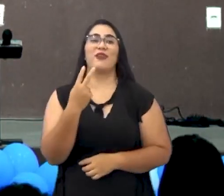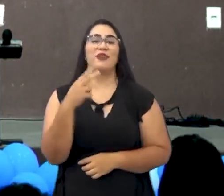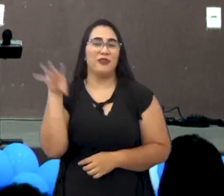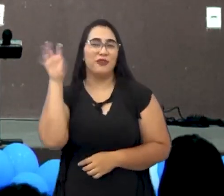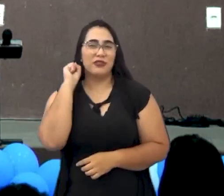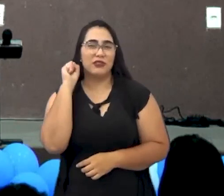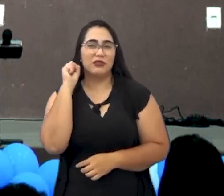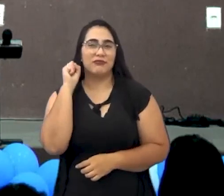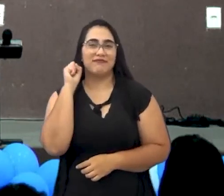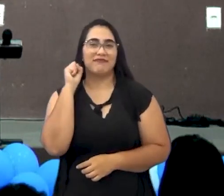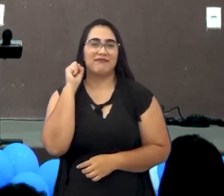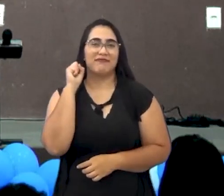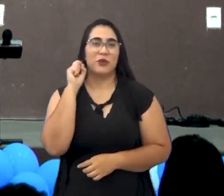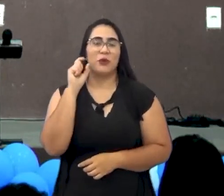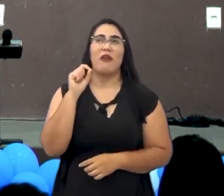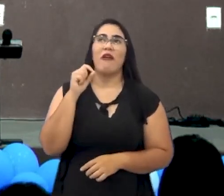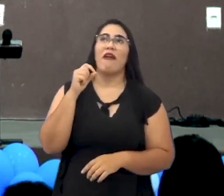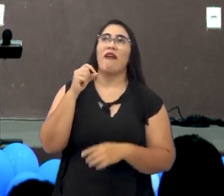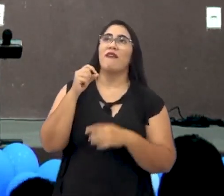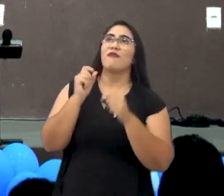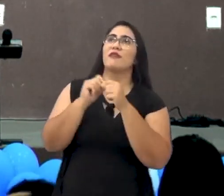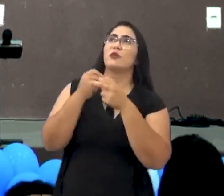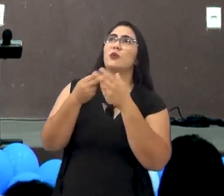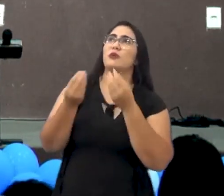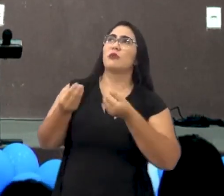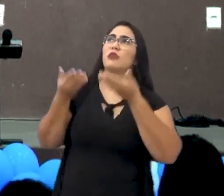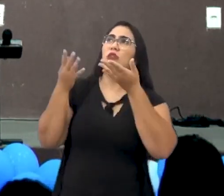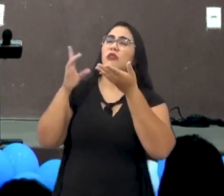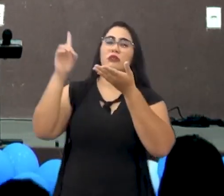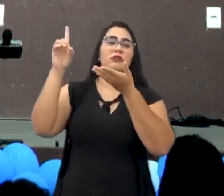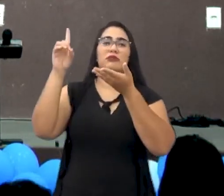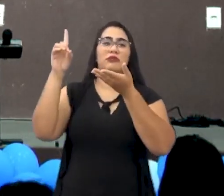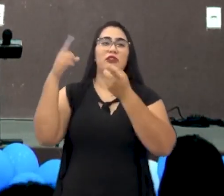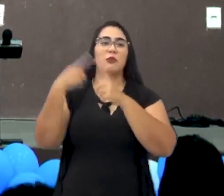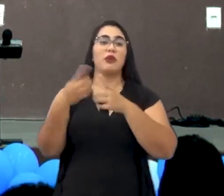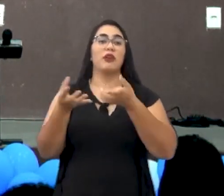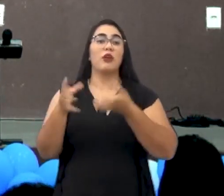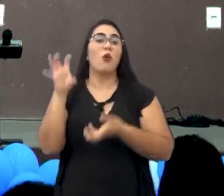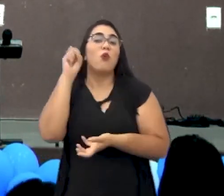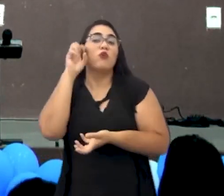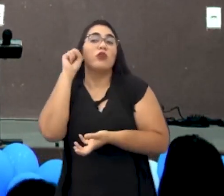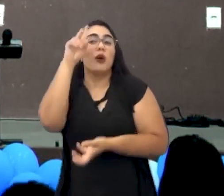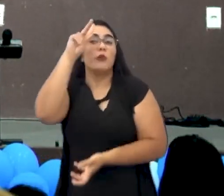voz. Ele não canta para Deus, ele canta para ele poder ouvir seu próprio...